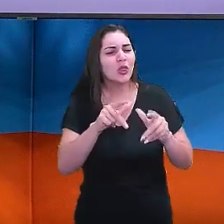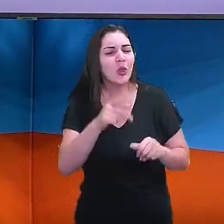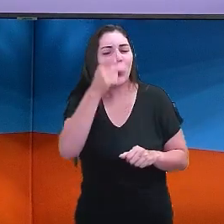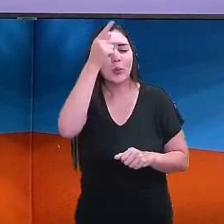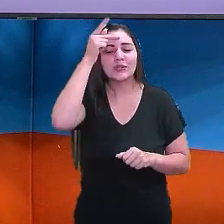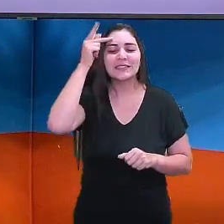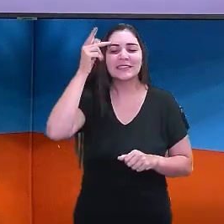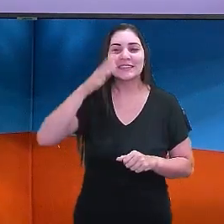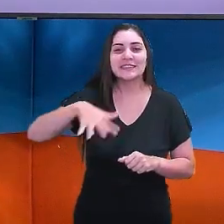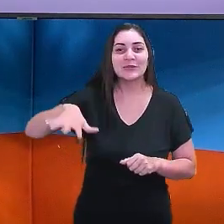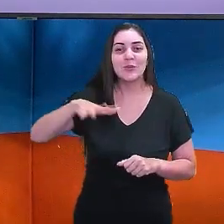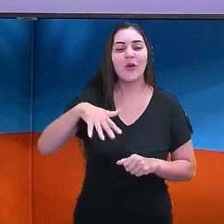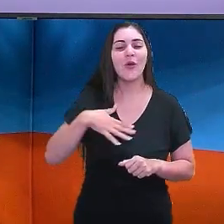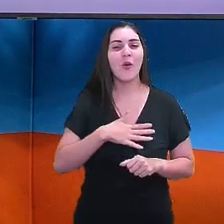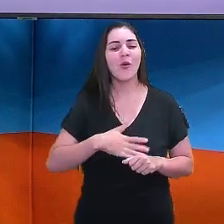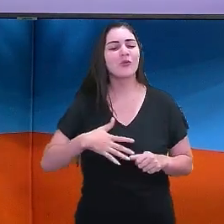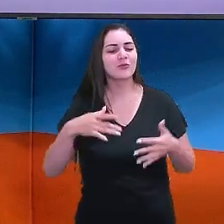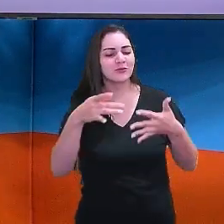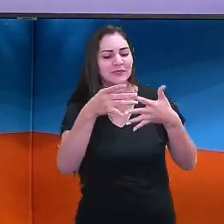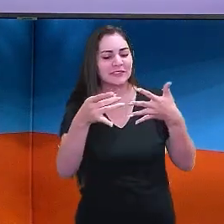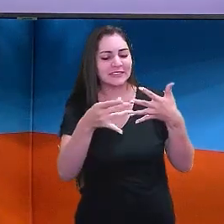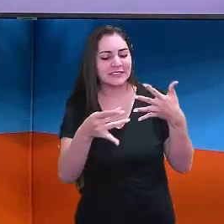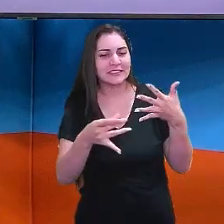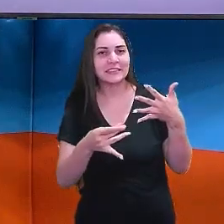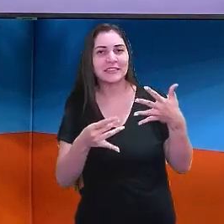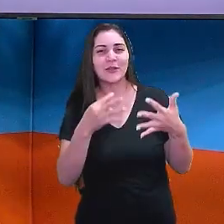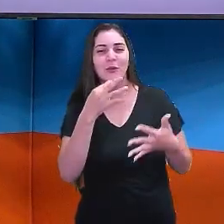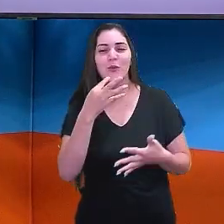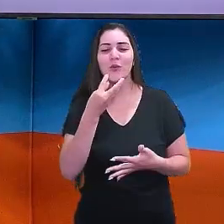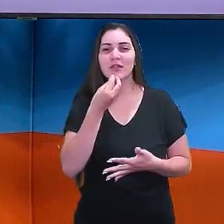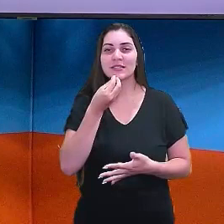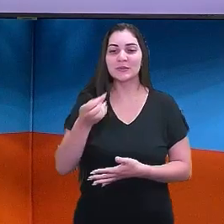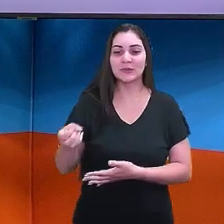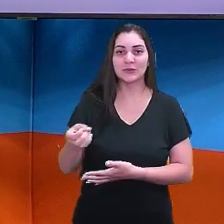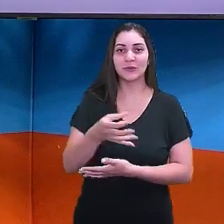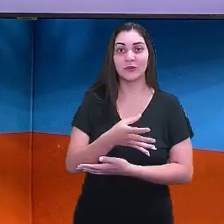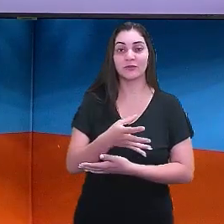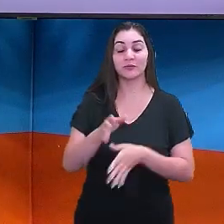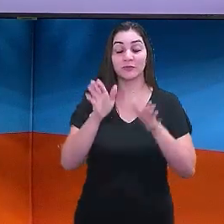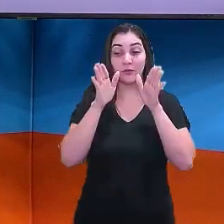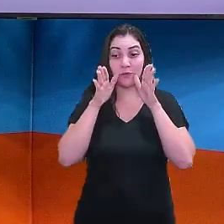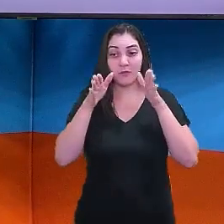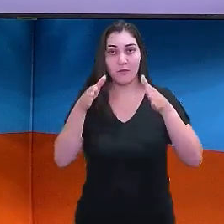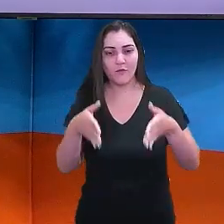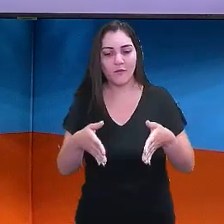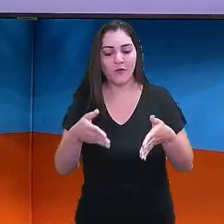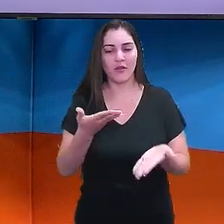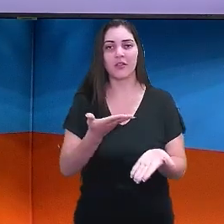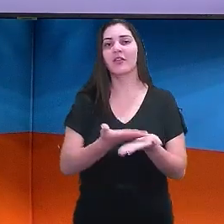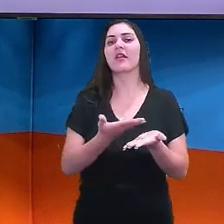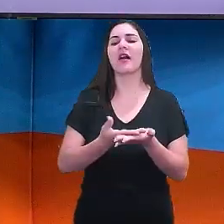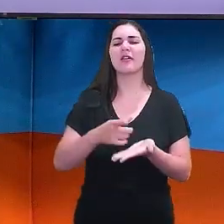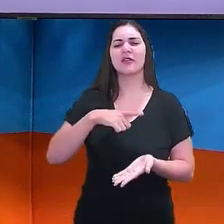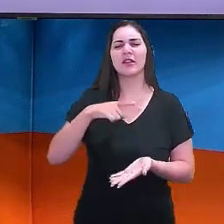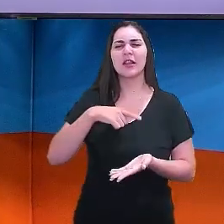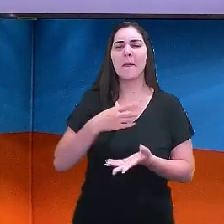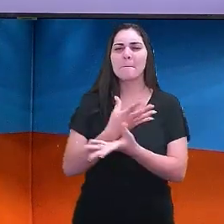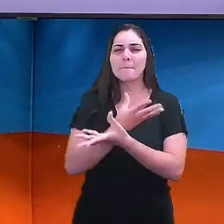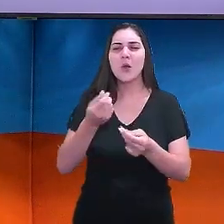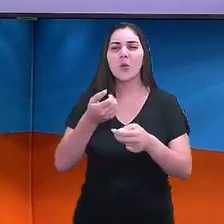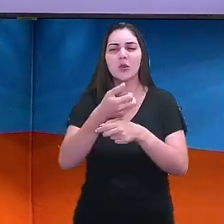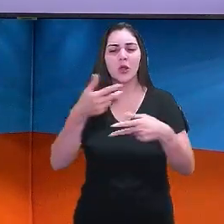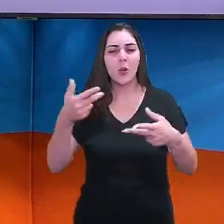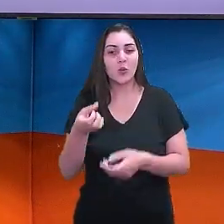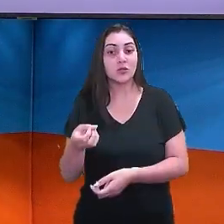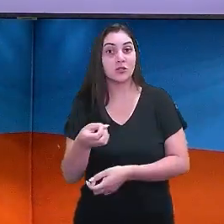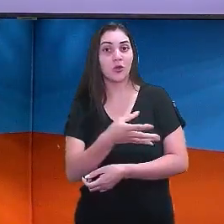cada detalhe, cada conhecimento novo. E ó, pessoal, vamos focar na aula, porque a gente tem muita novidade, tem muito conhecimento para